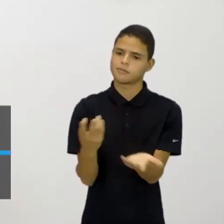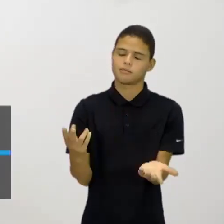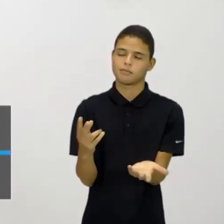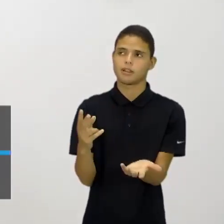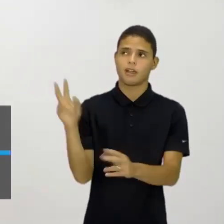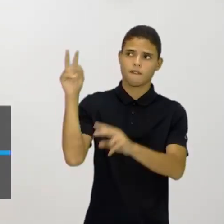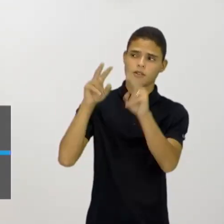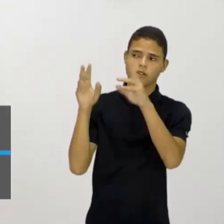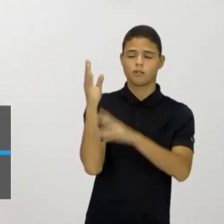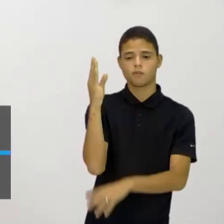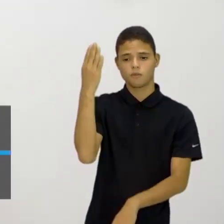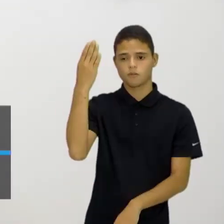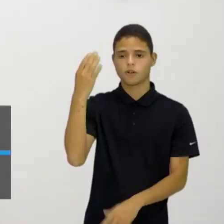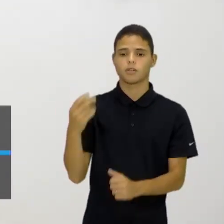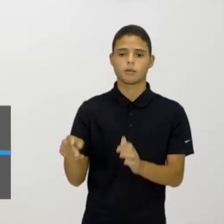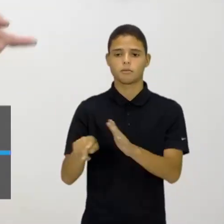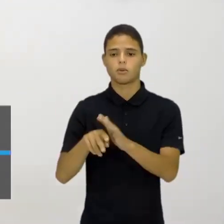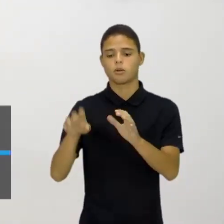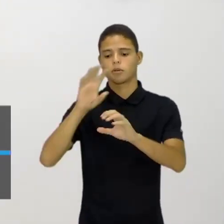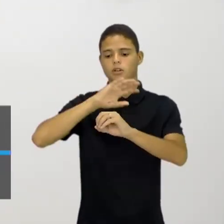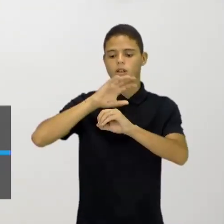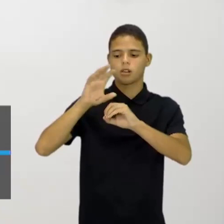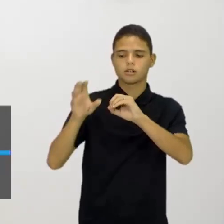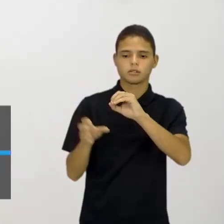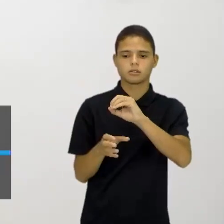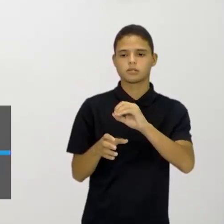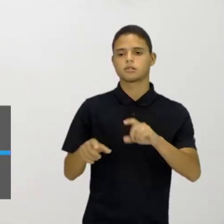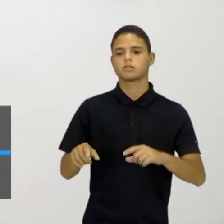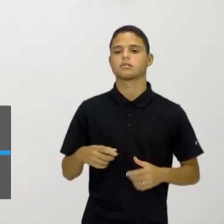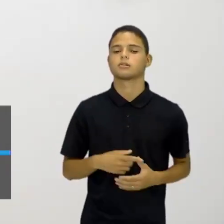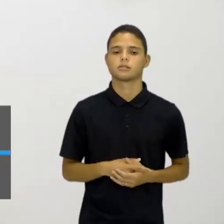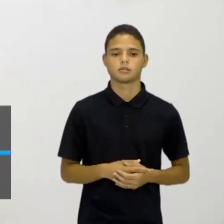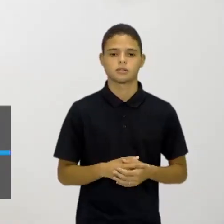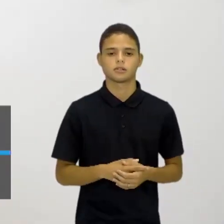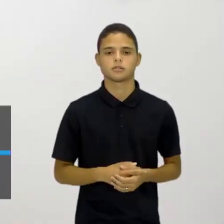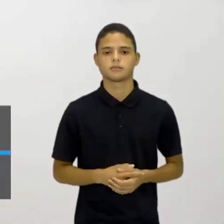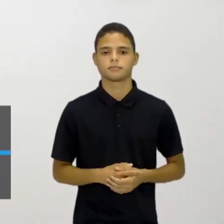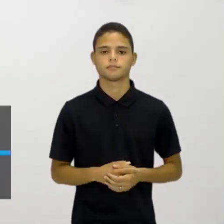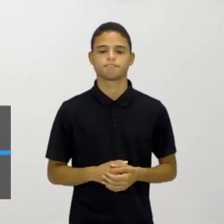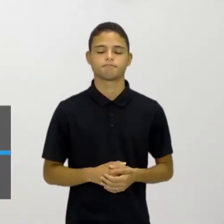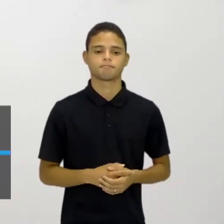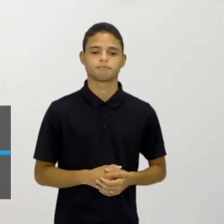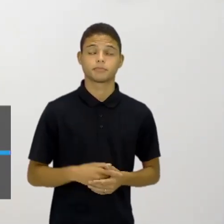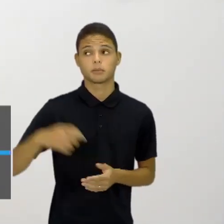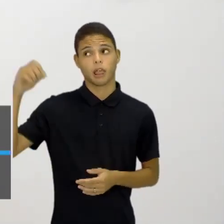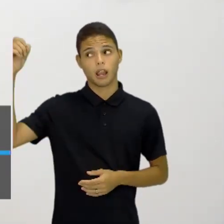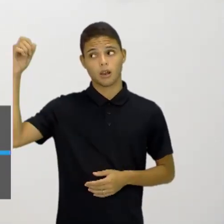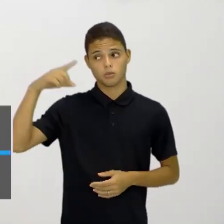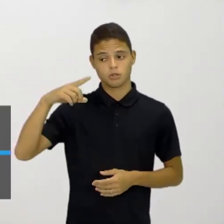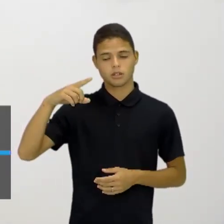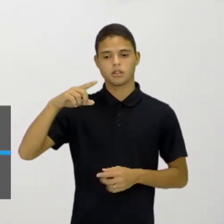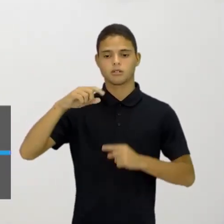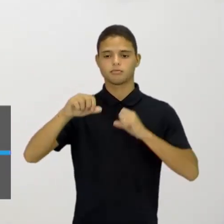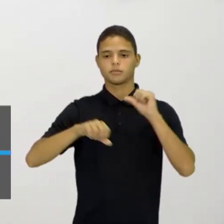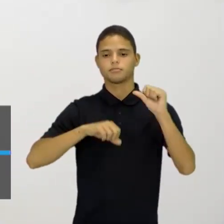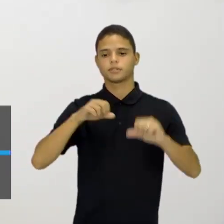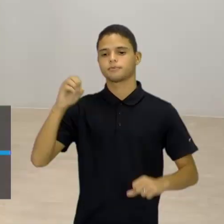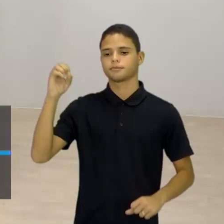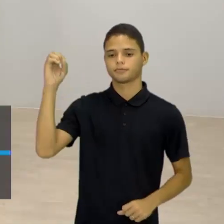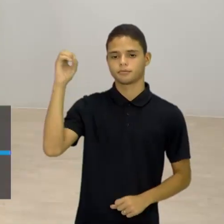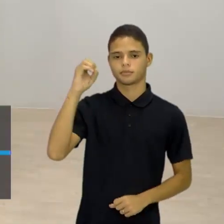ilusão de ótica da atmosfera e do próprio Astro que reflete a luz recebida pelo sol ela não tem luz própria